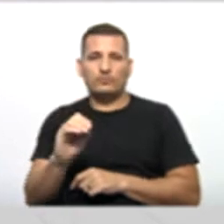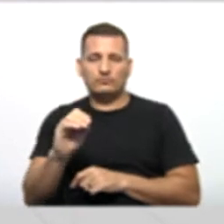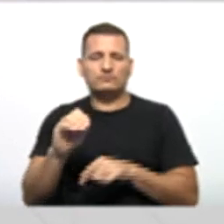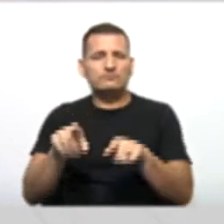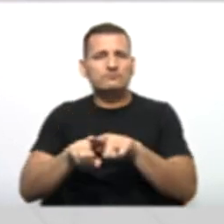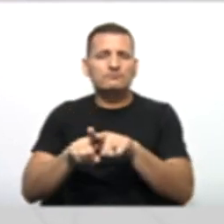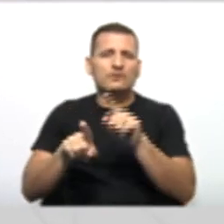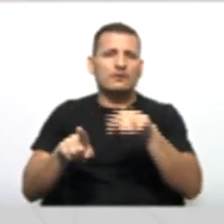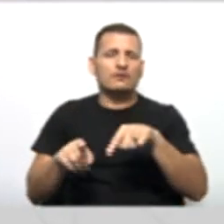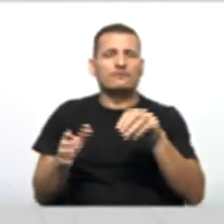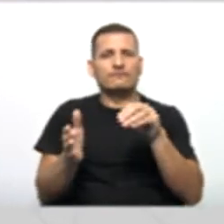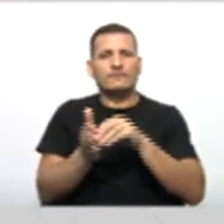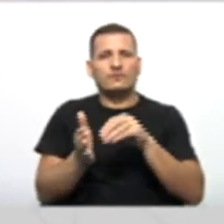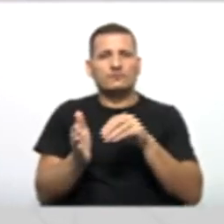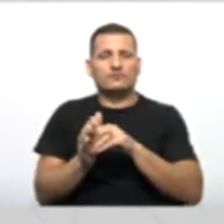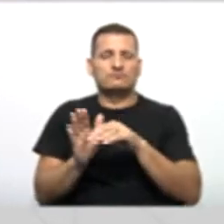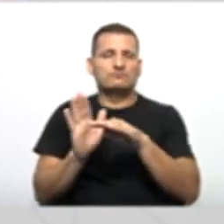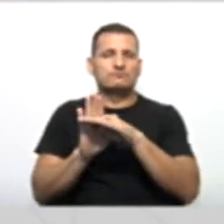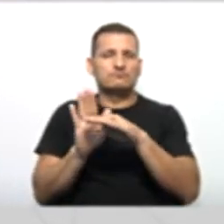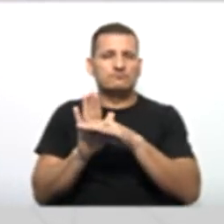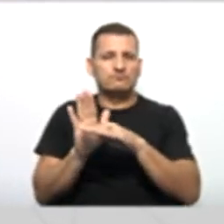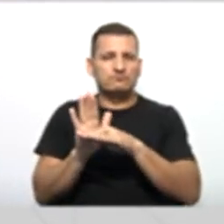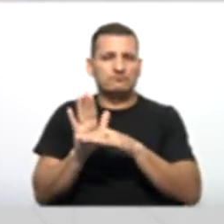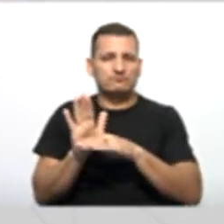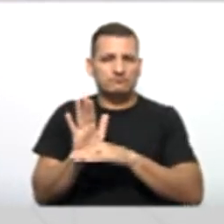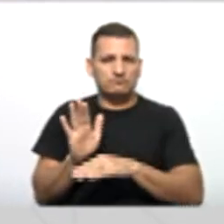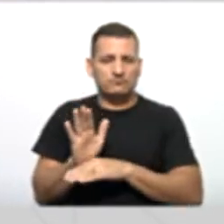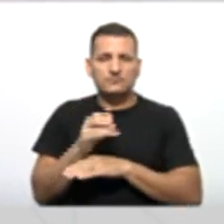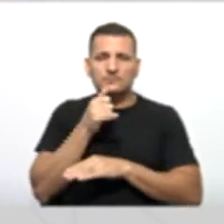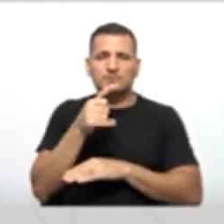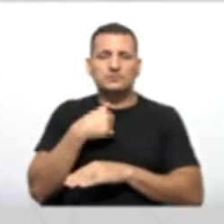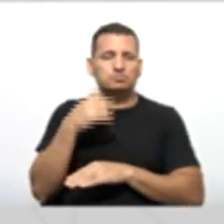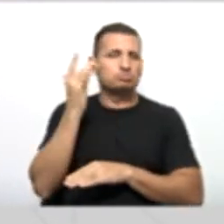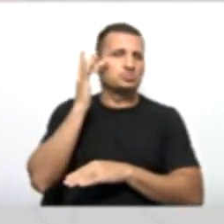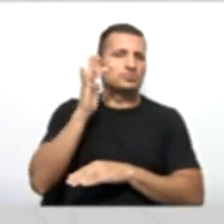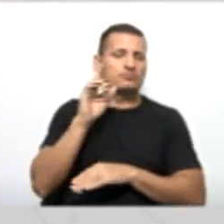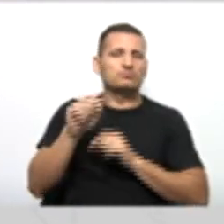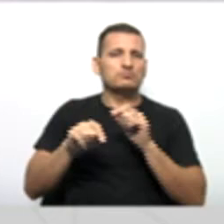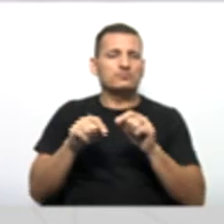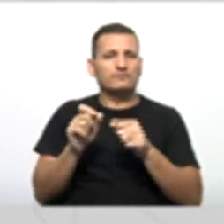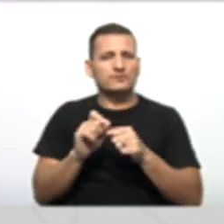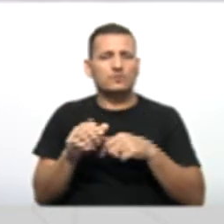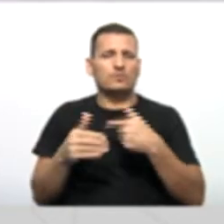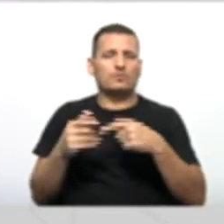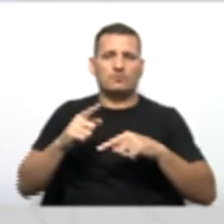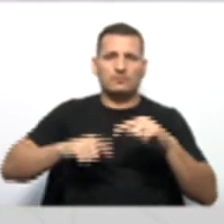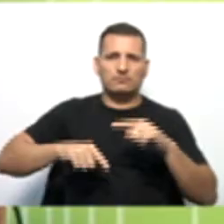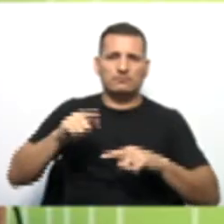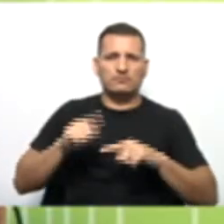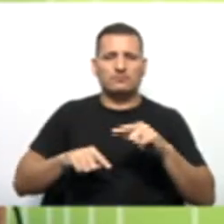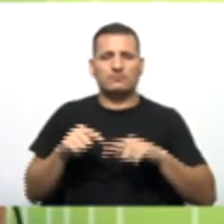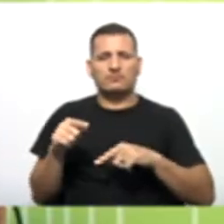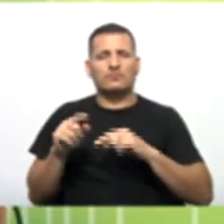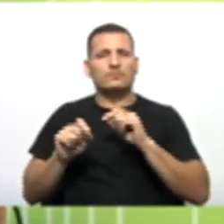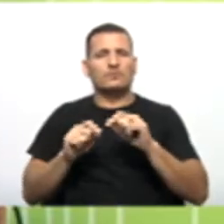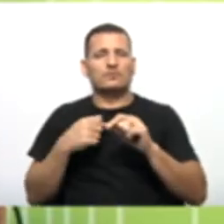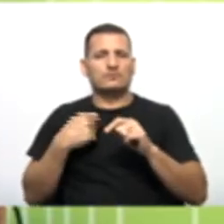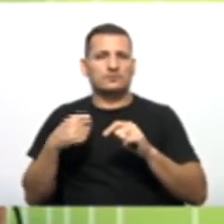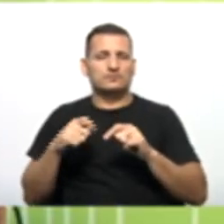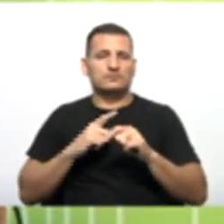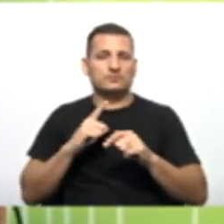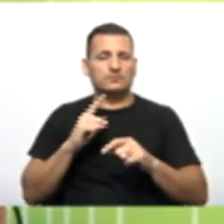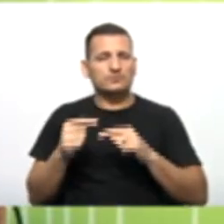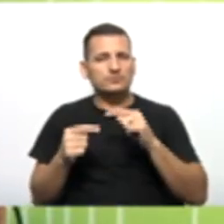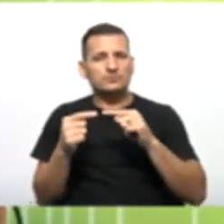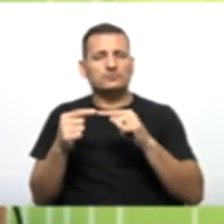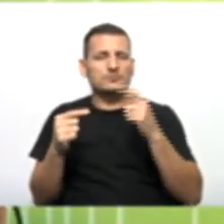gente. Se eu não souber quais são as atividades que eu tenho que fazer, o que eu preciso ter, quais são os materiais, tudo que eu preciso ter de objetivos